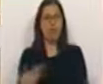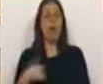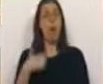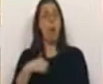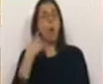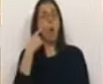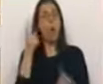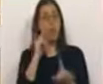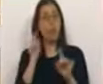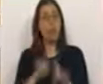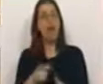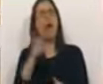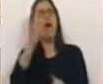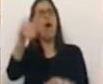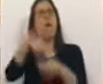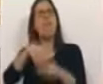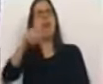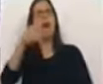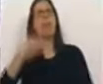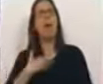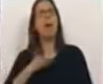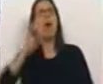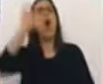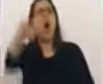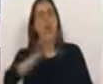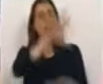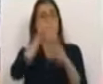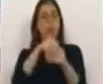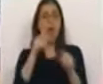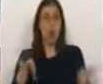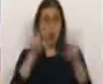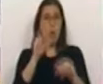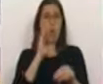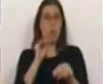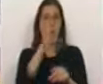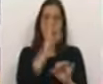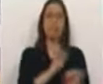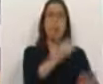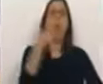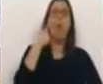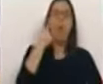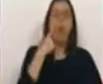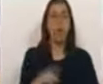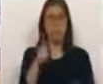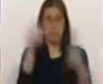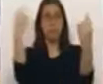queremos ver, nesse dia, como vota o PSD e o CDS pela integração do novo banco na esfera pública,